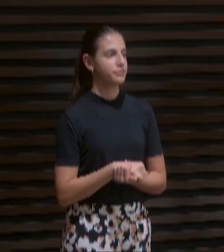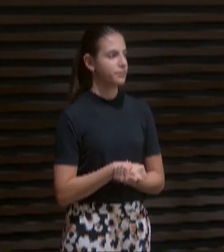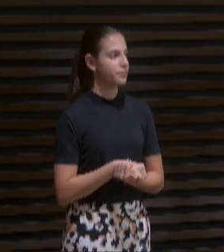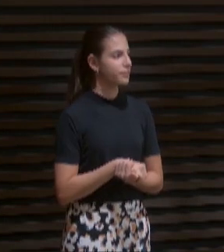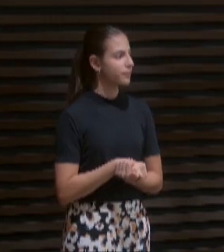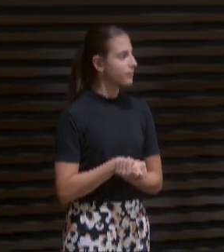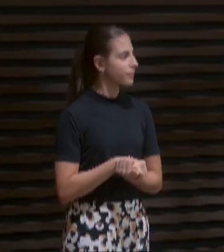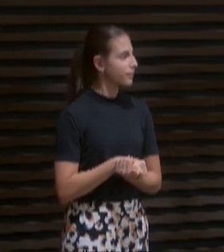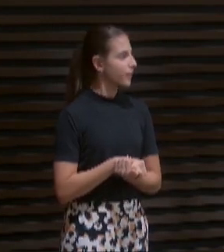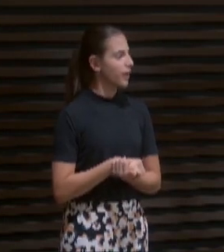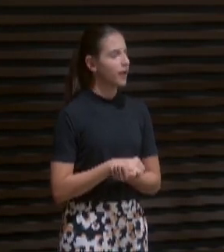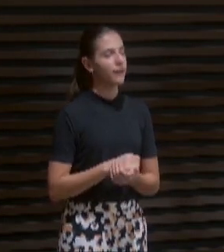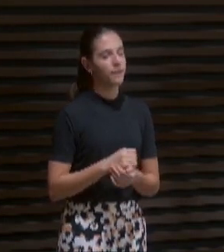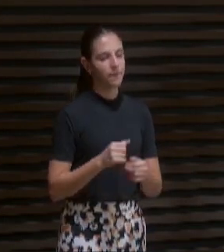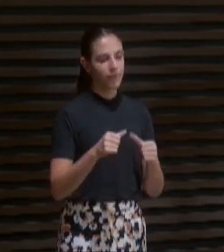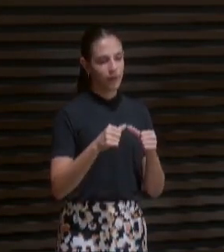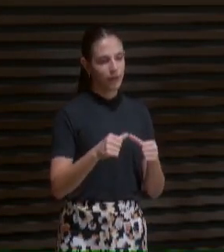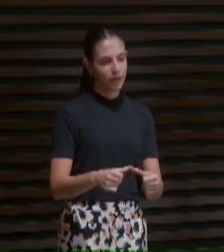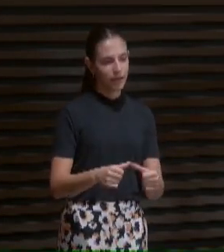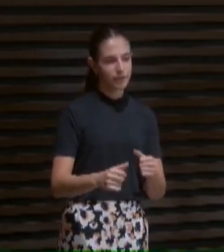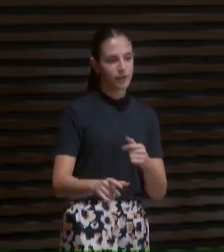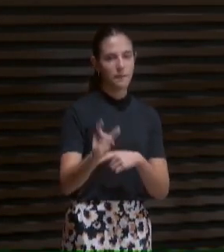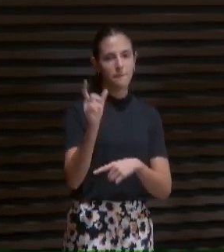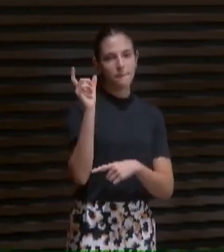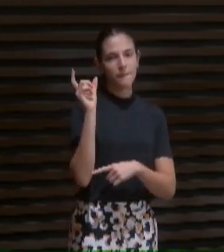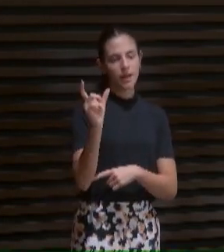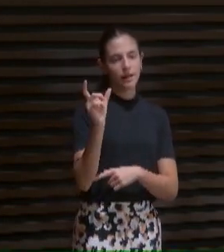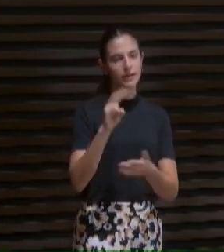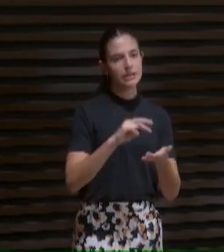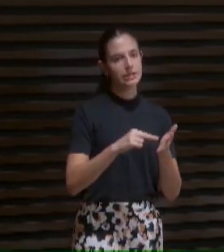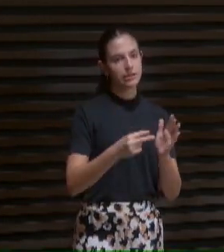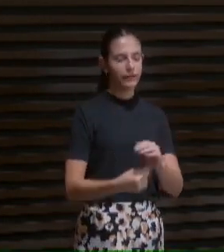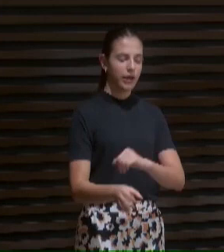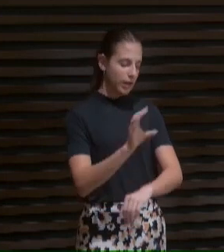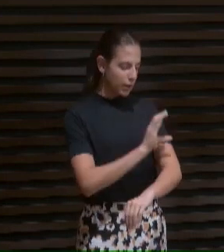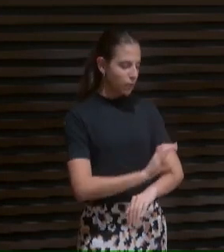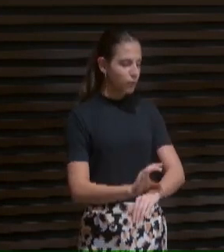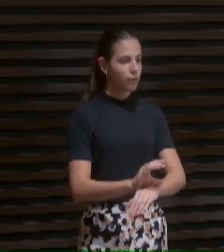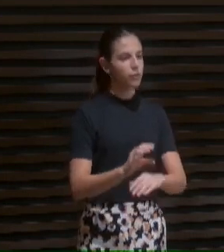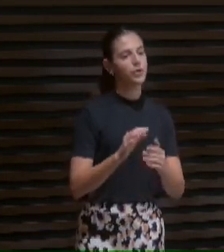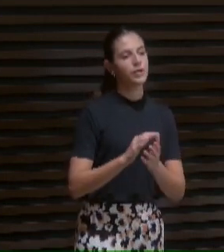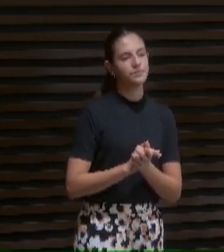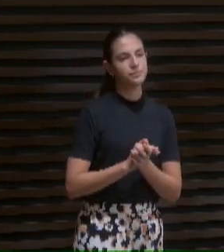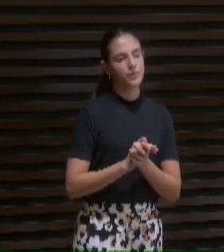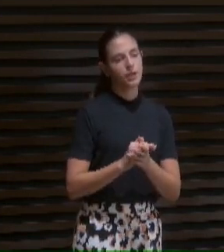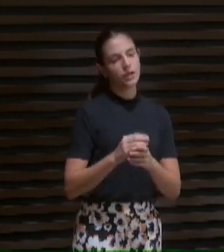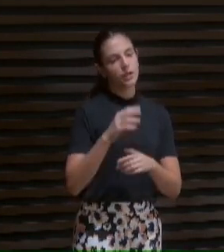E aqui está a palavra da cultura da serpente, é o engano.